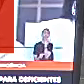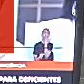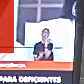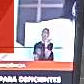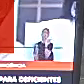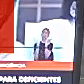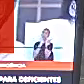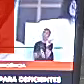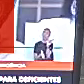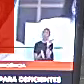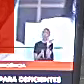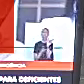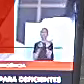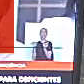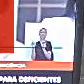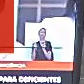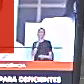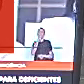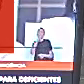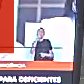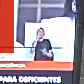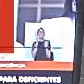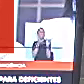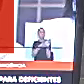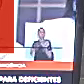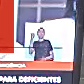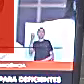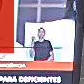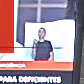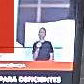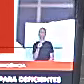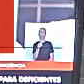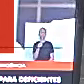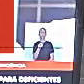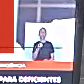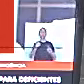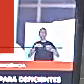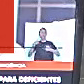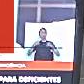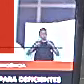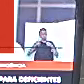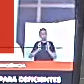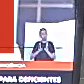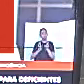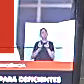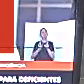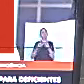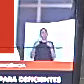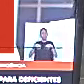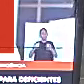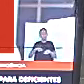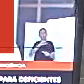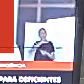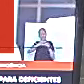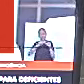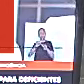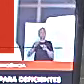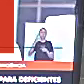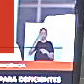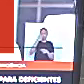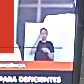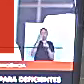e arbitrariamente isso não pode ser retirado, isso tem que ser muito discutido, a alternativa tem que ser discutida. Então nós estamos aqui